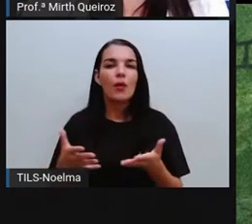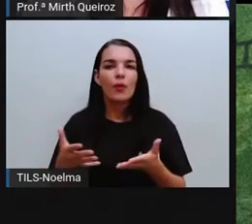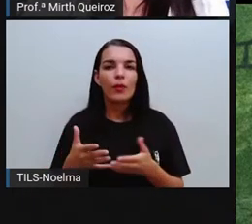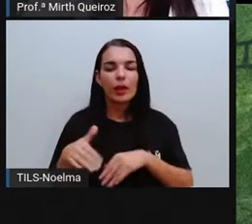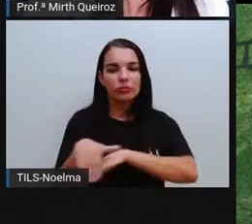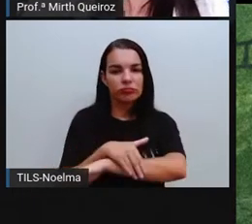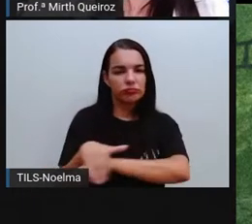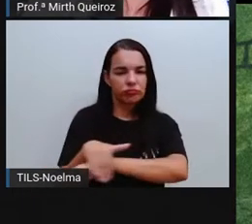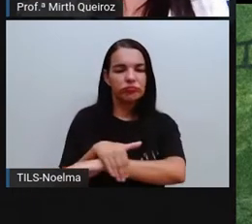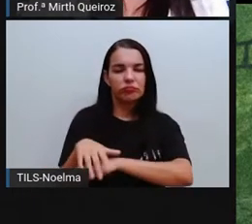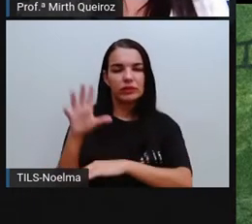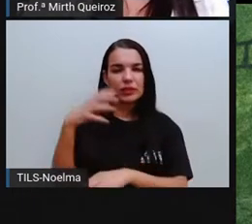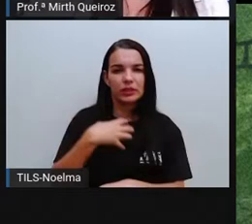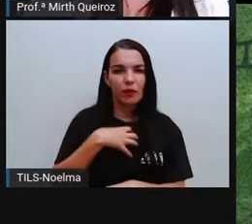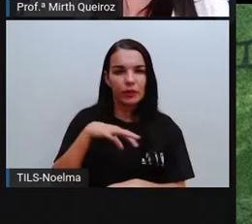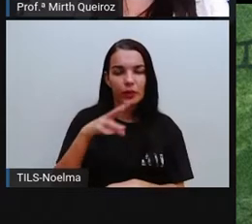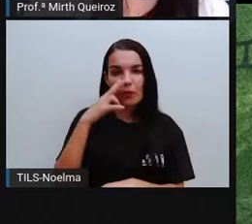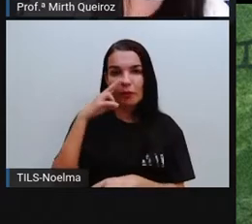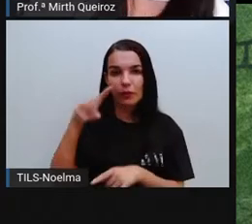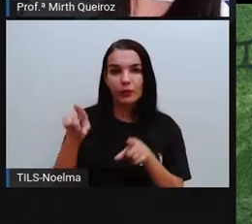As ruas sendo ali,